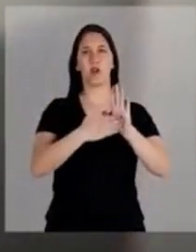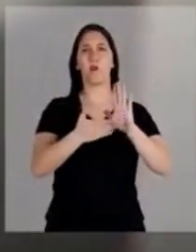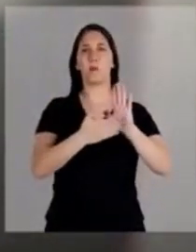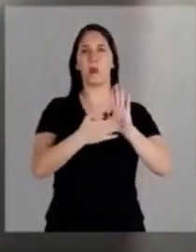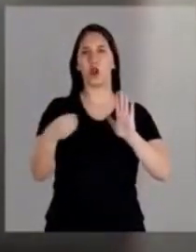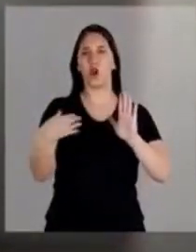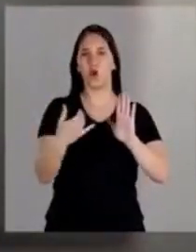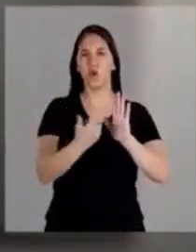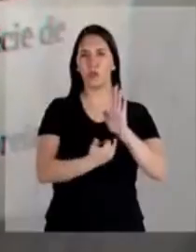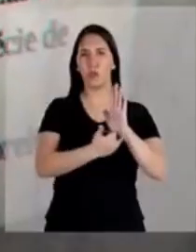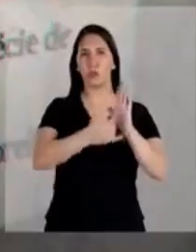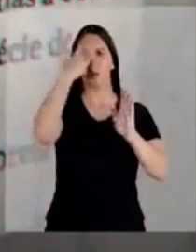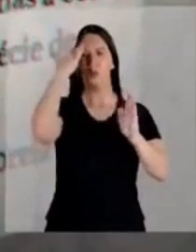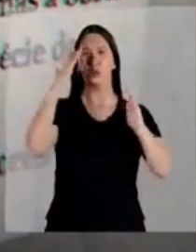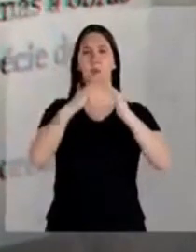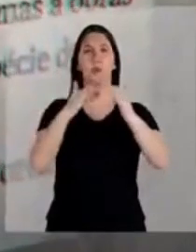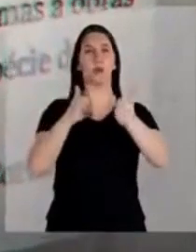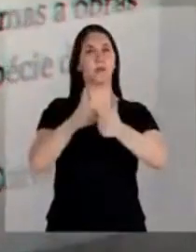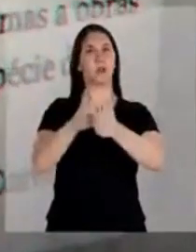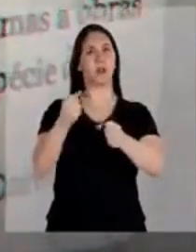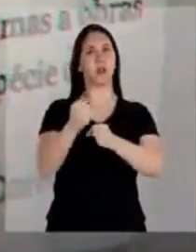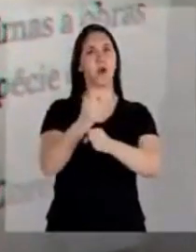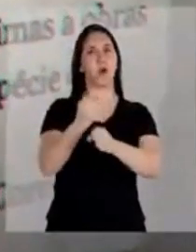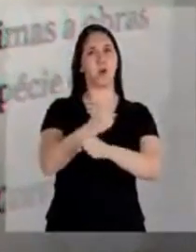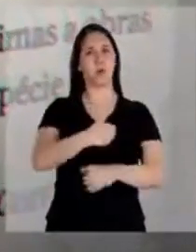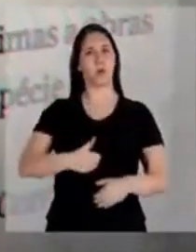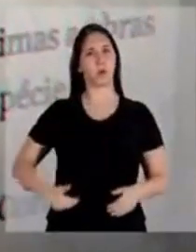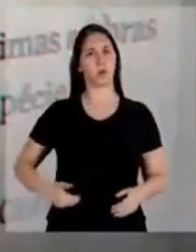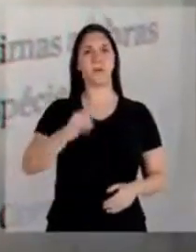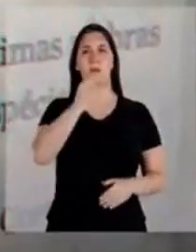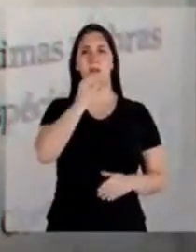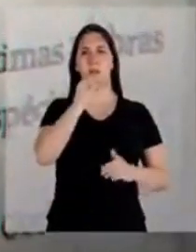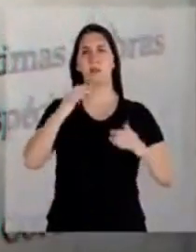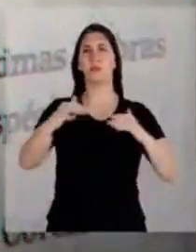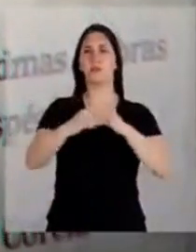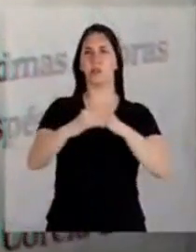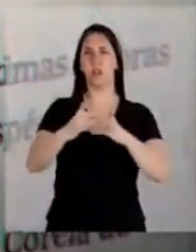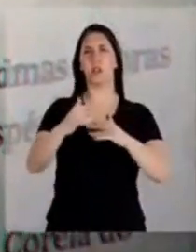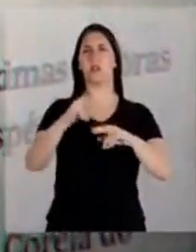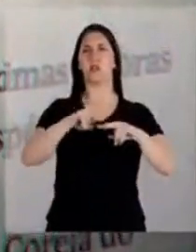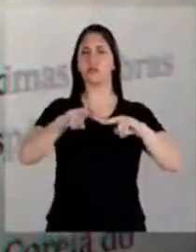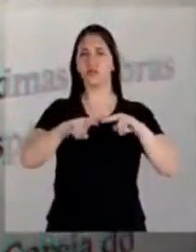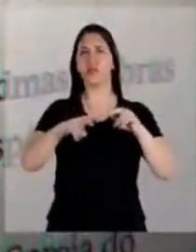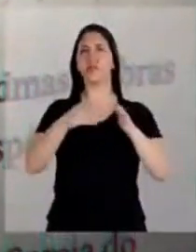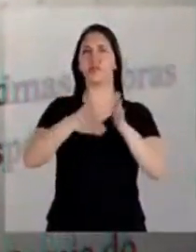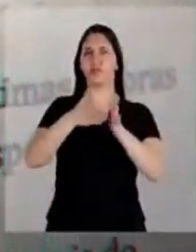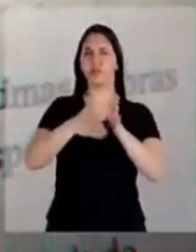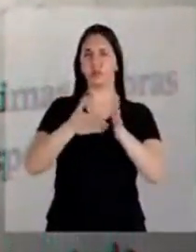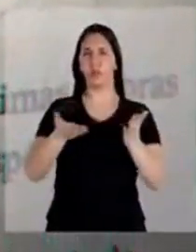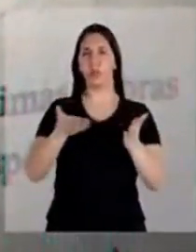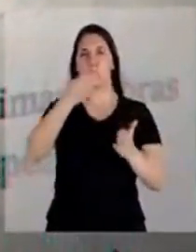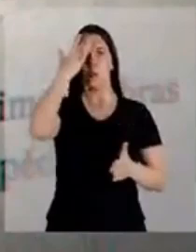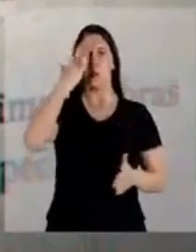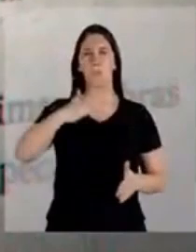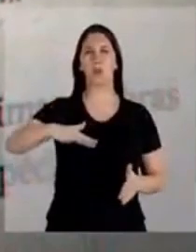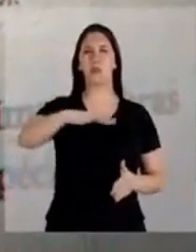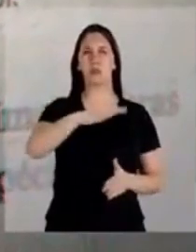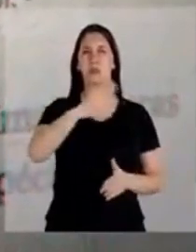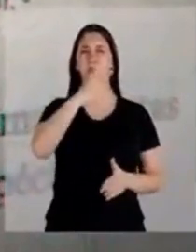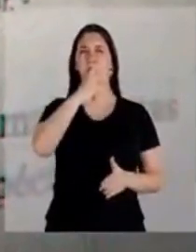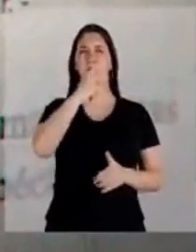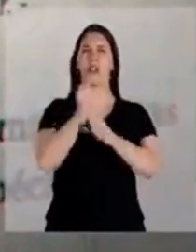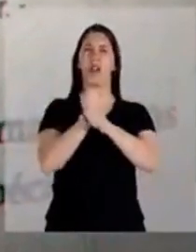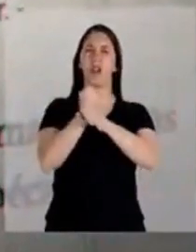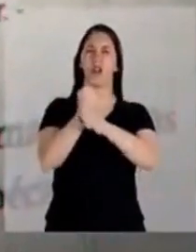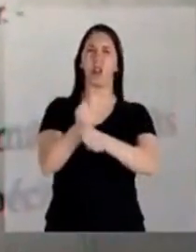um novo imposto para quem mora perto de novas obras públicas como estradas, linhas de trem e de metrô. Ou seja, as pessoas